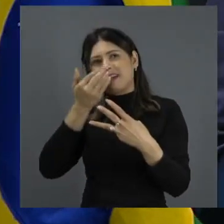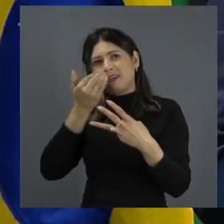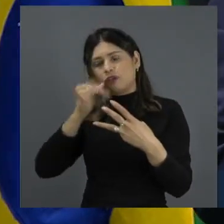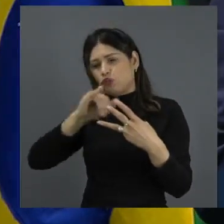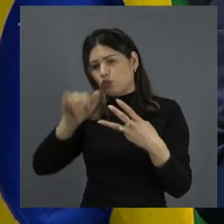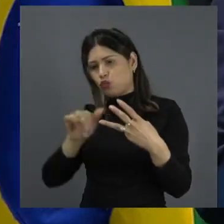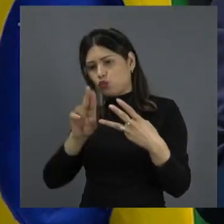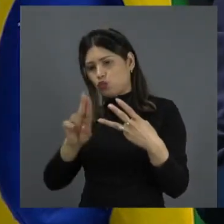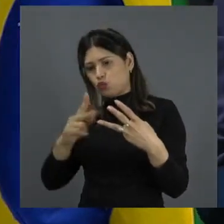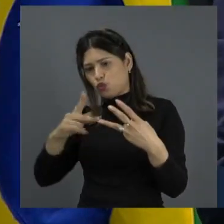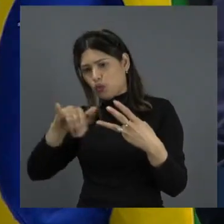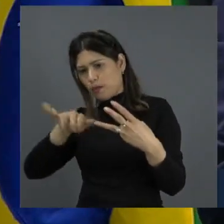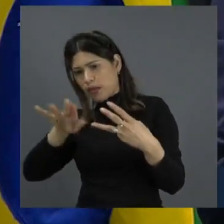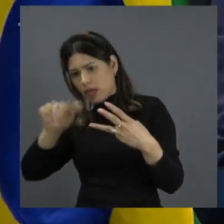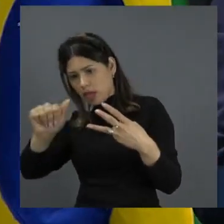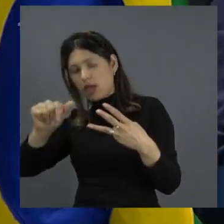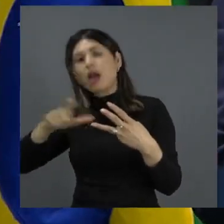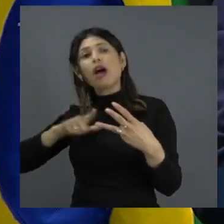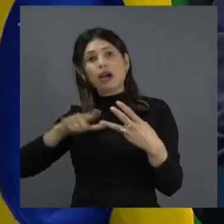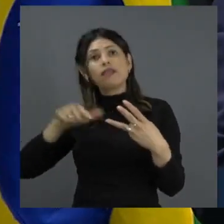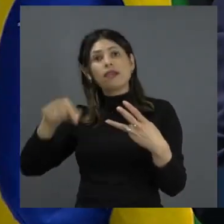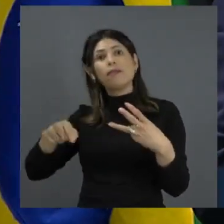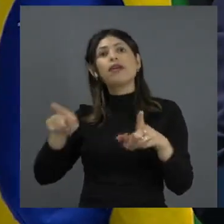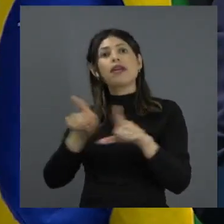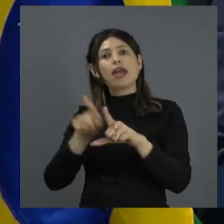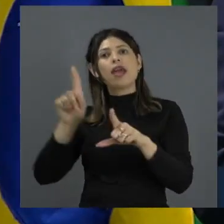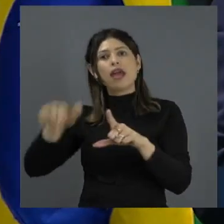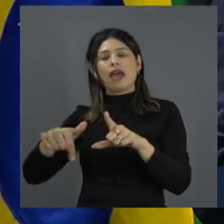Jupira Rodrigues, e da agente comunitária